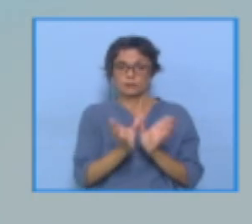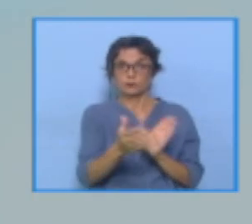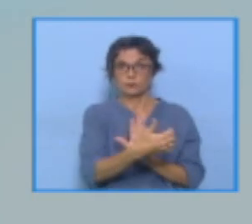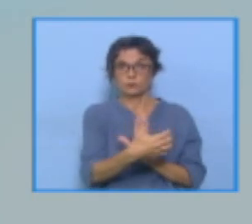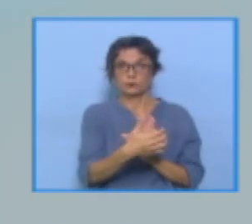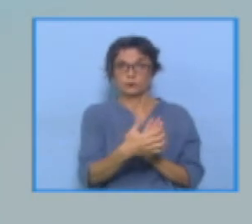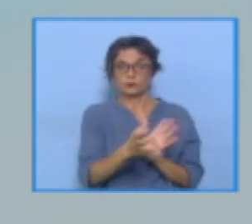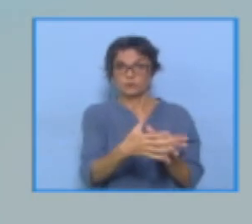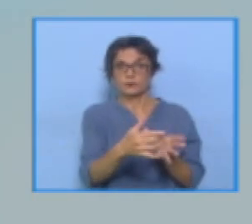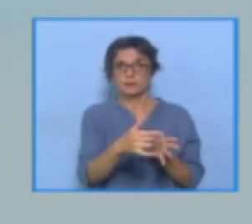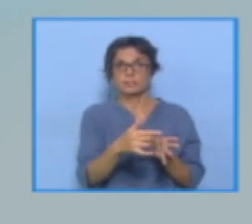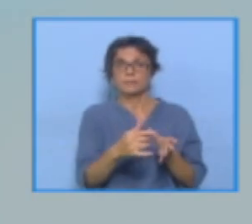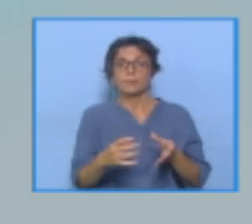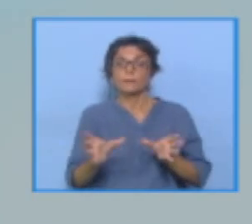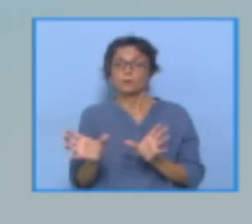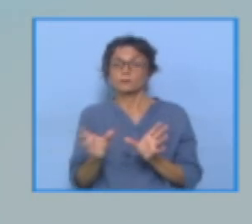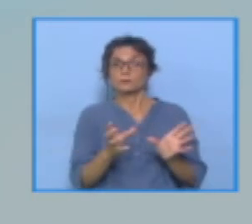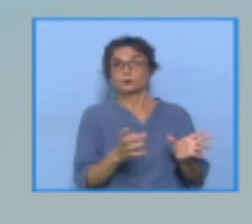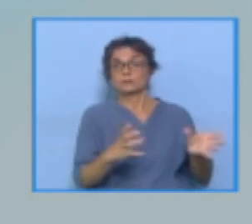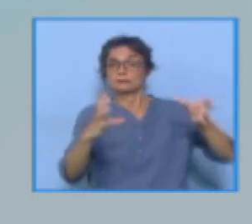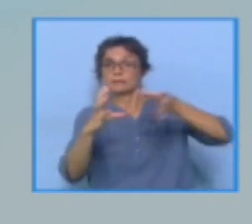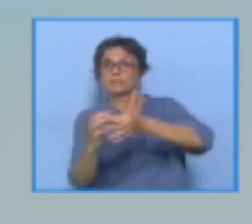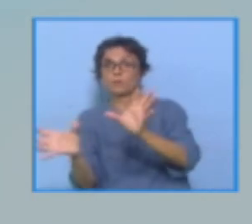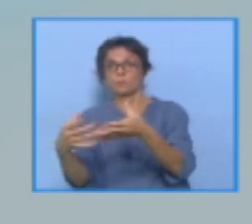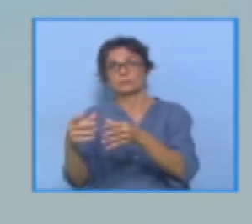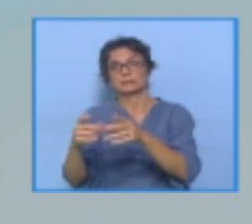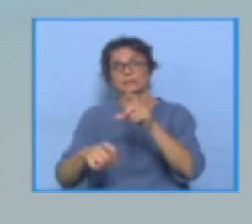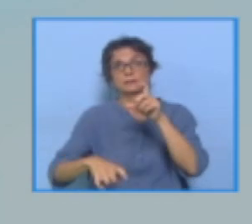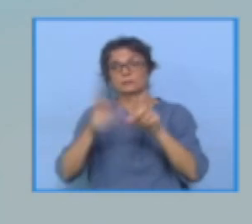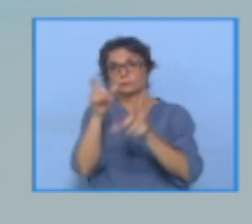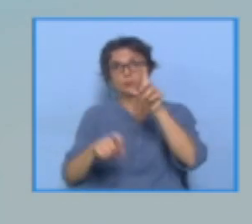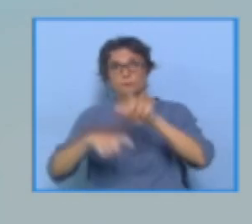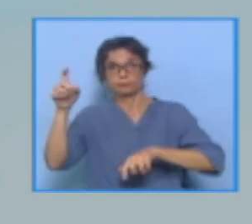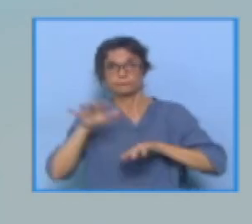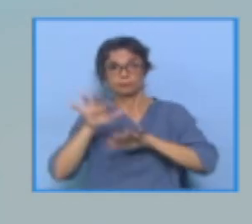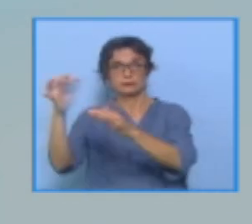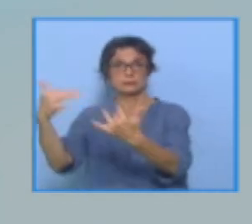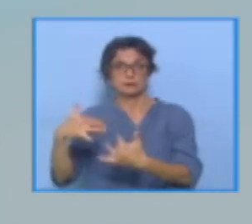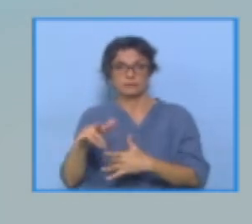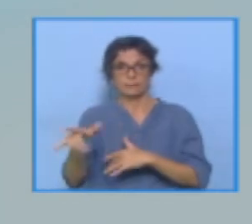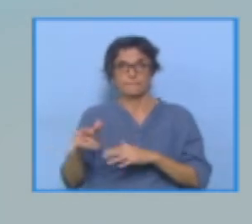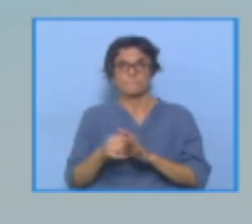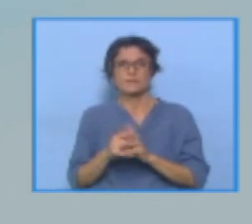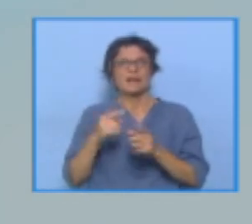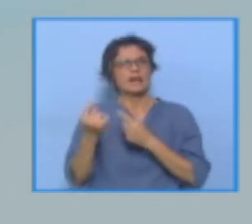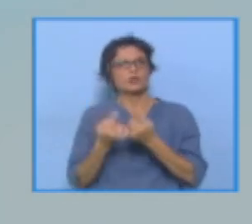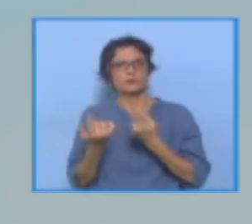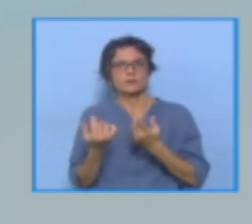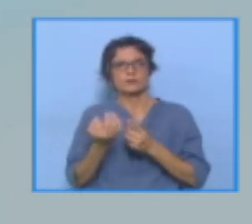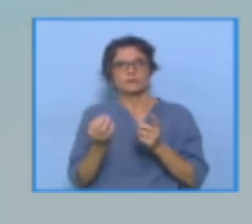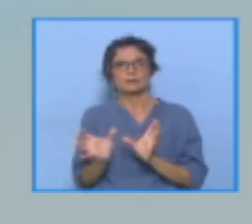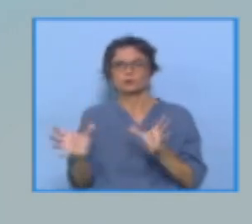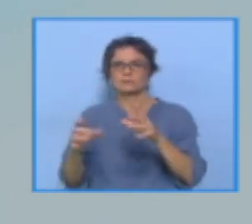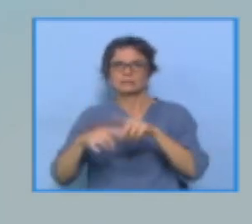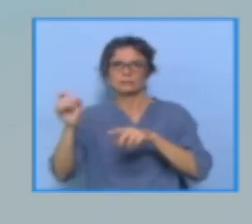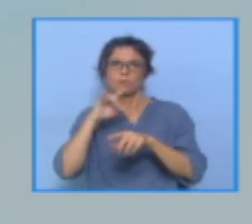parceria com estas comunidades migrantes e depois... Porque muitas vezes estas comunidades podem estar um bocadinho aliadas da comunidade de acolhimento,